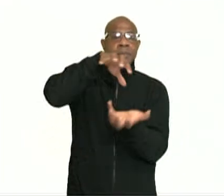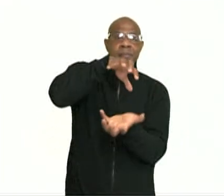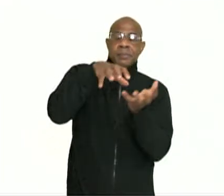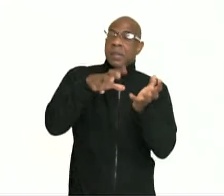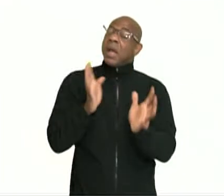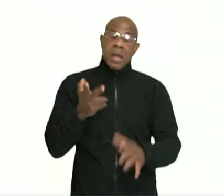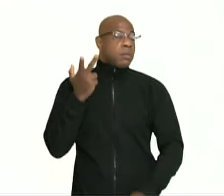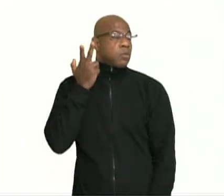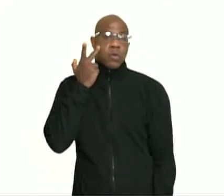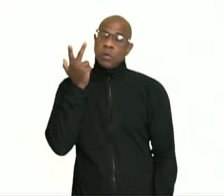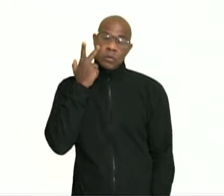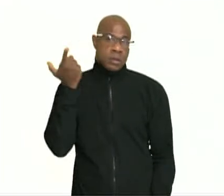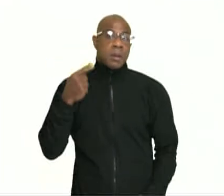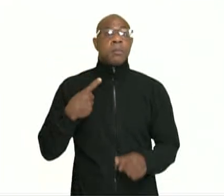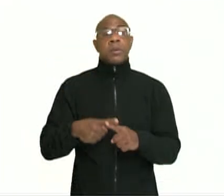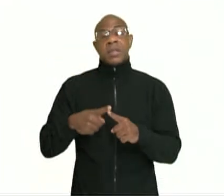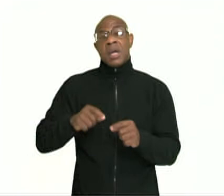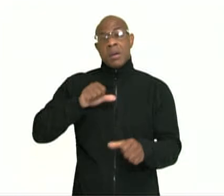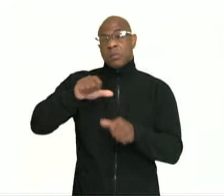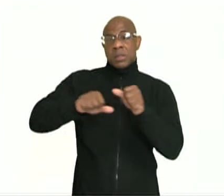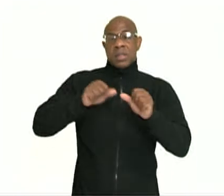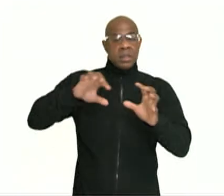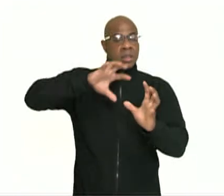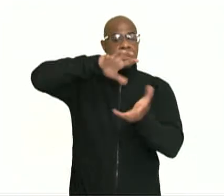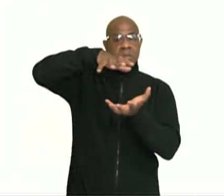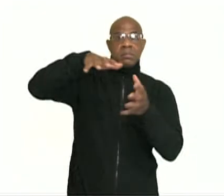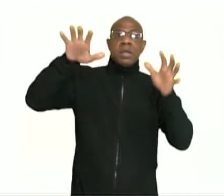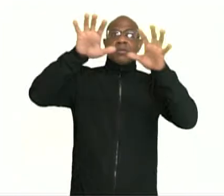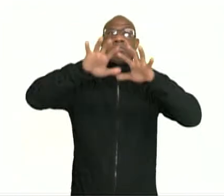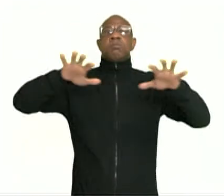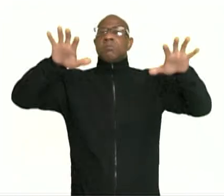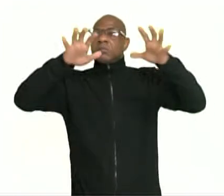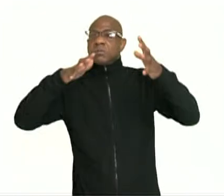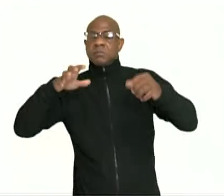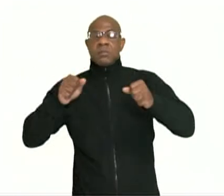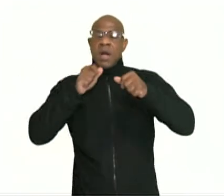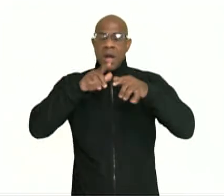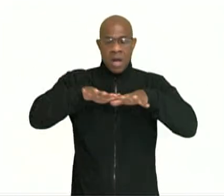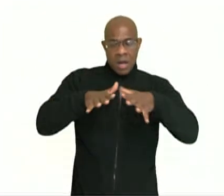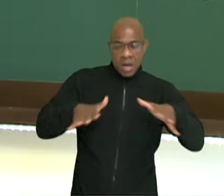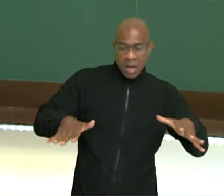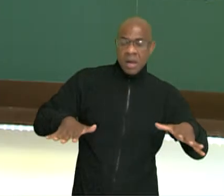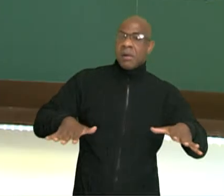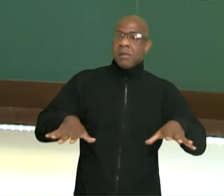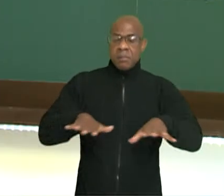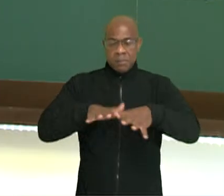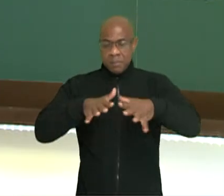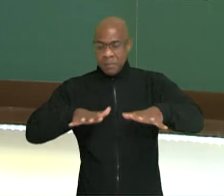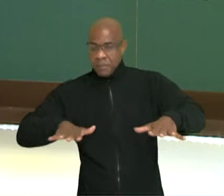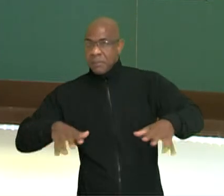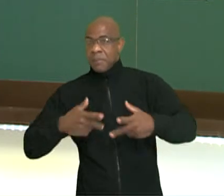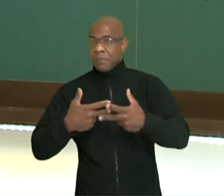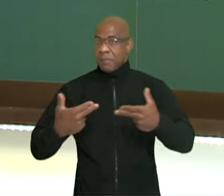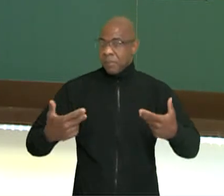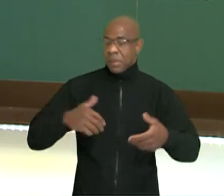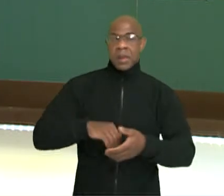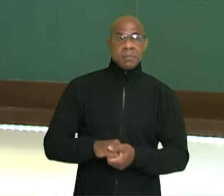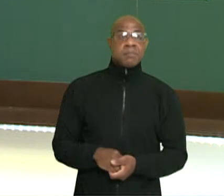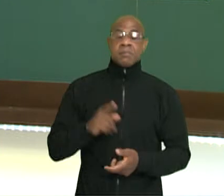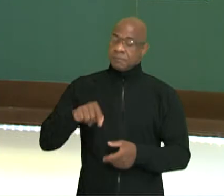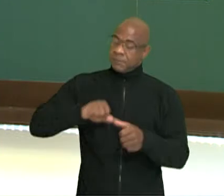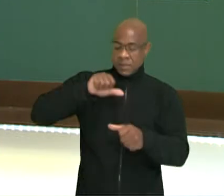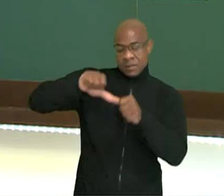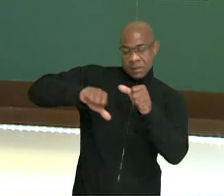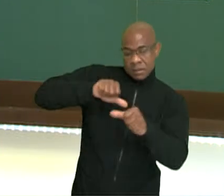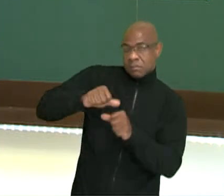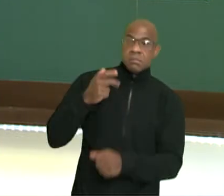por mudanças na atmosfera, nos oceanos ou na parte sólida da Terra, né? Aí uma modificação de